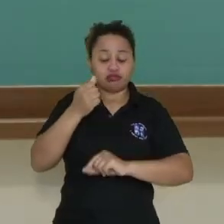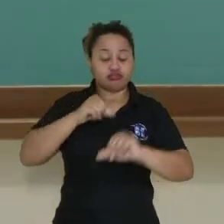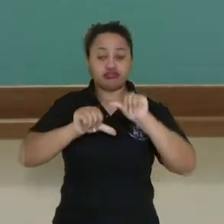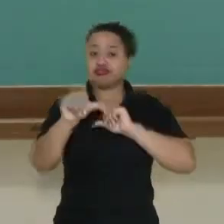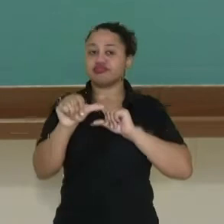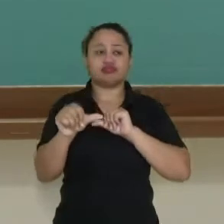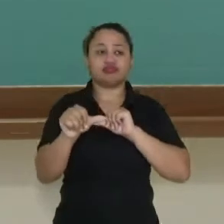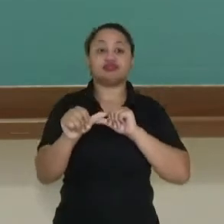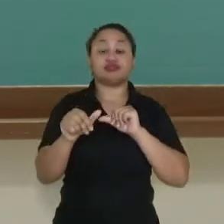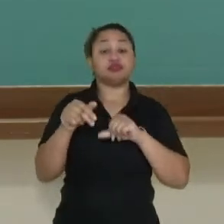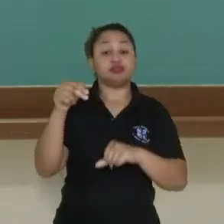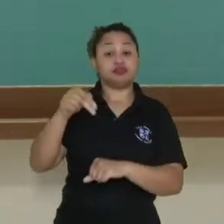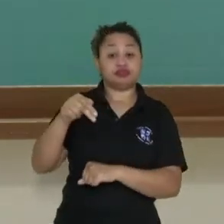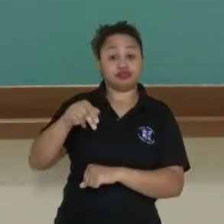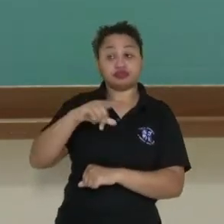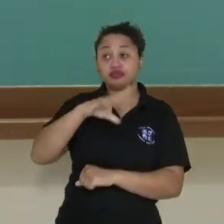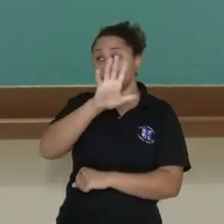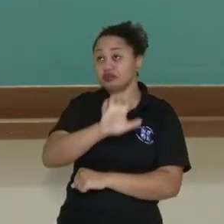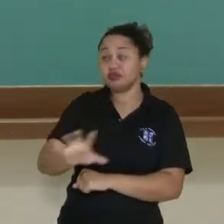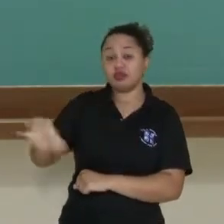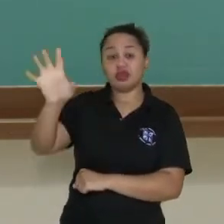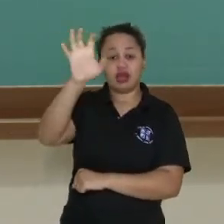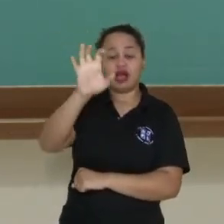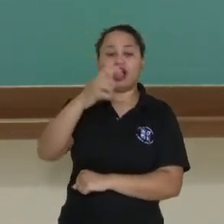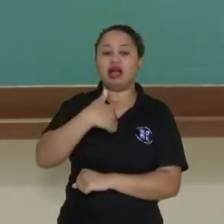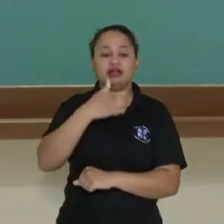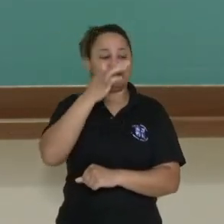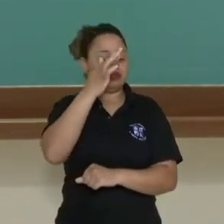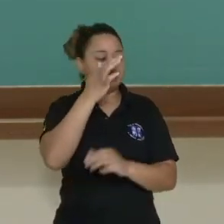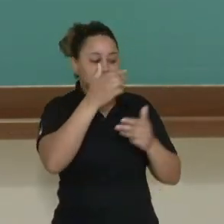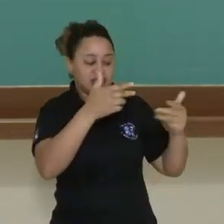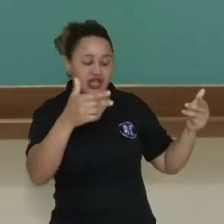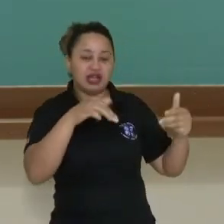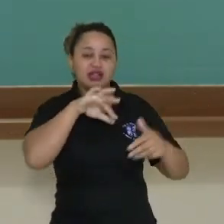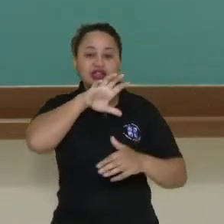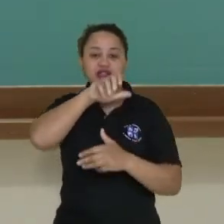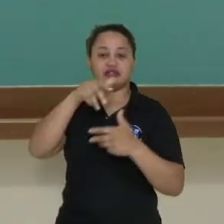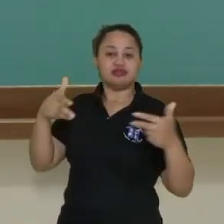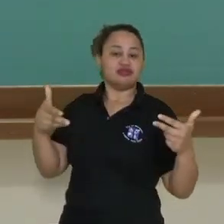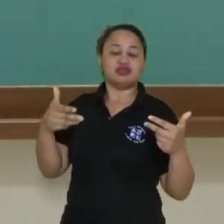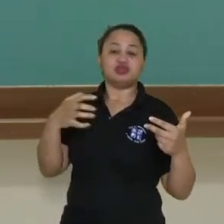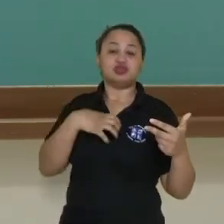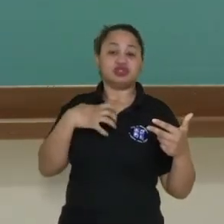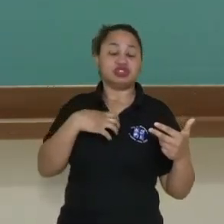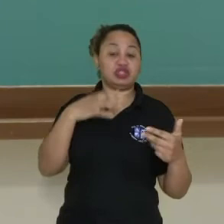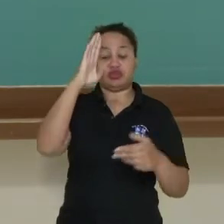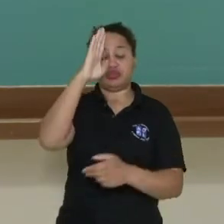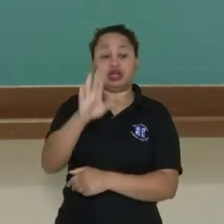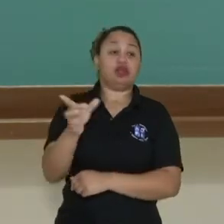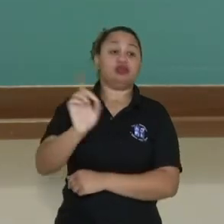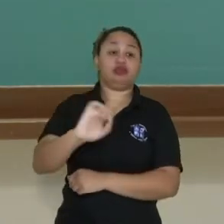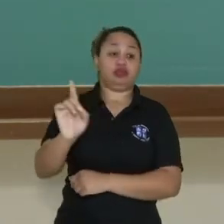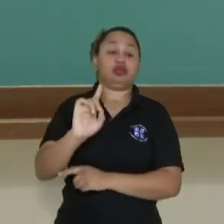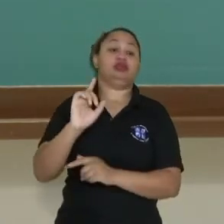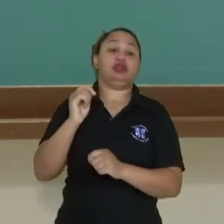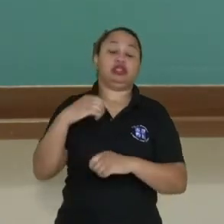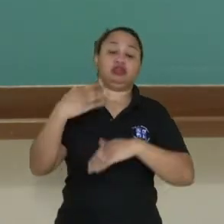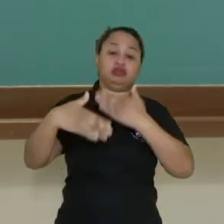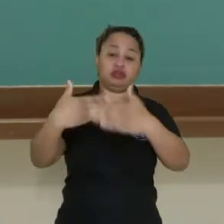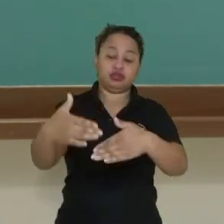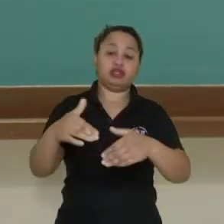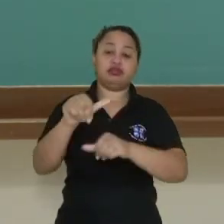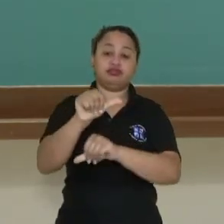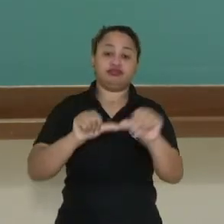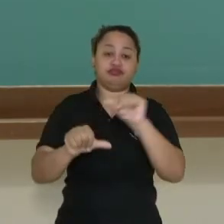nitrogênio que está no ar não consegue chegar às plantas e aos animais de uma maneira direta. Precisam passar por processos, né, de conversão